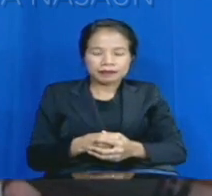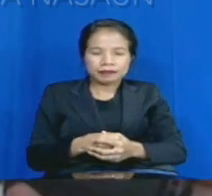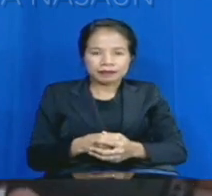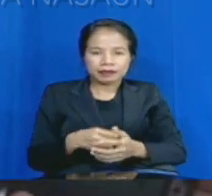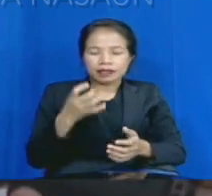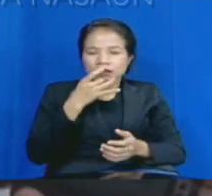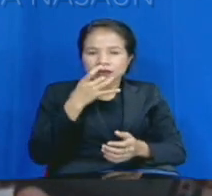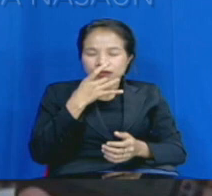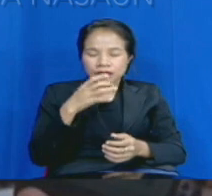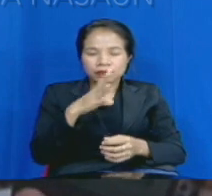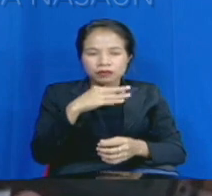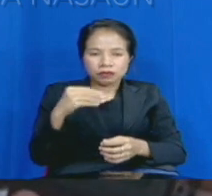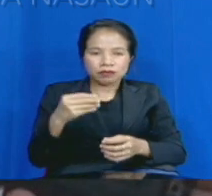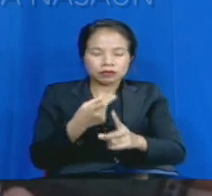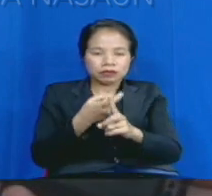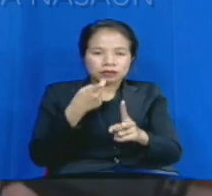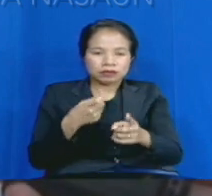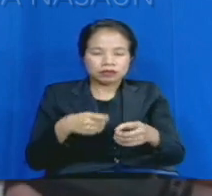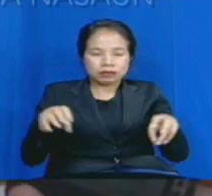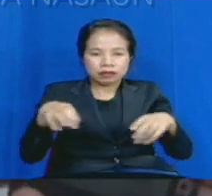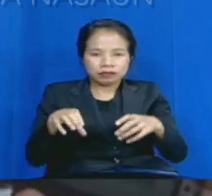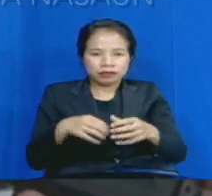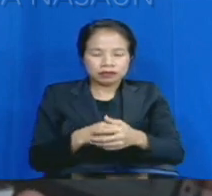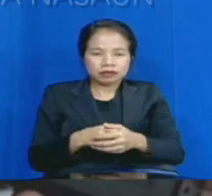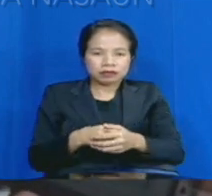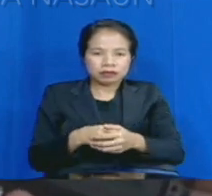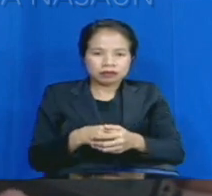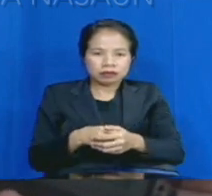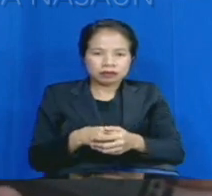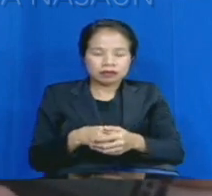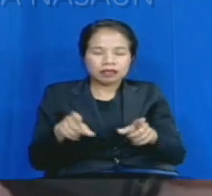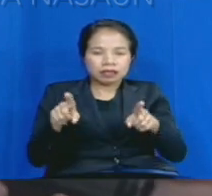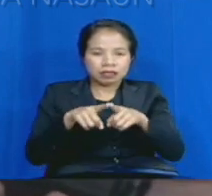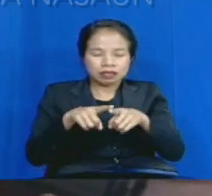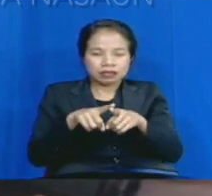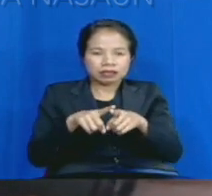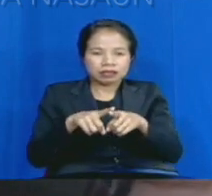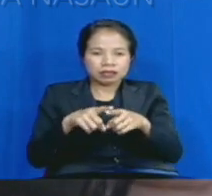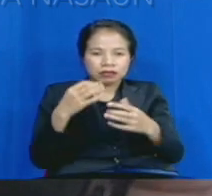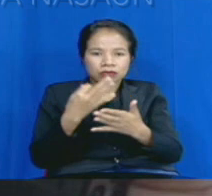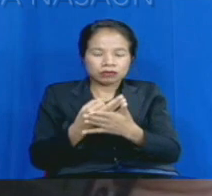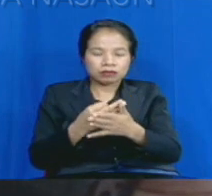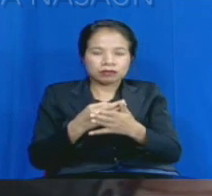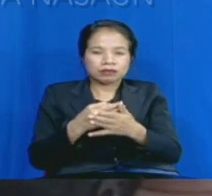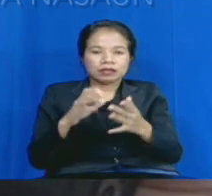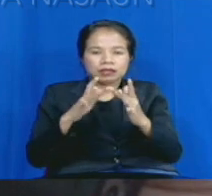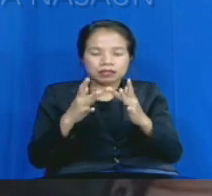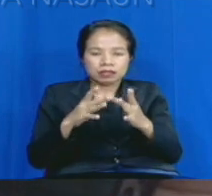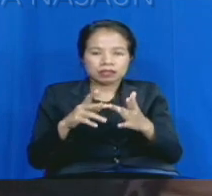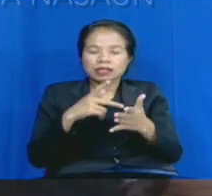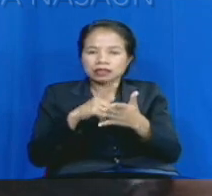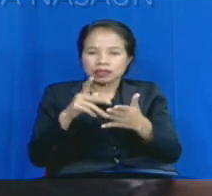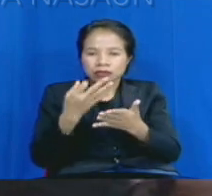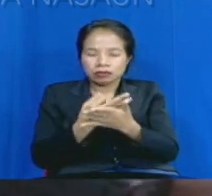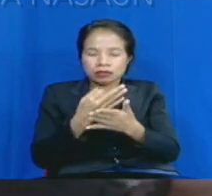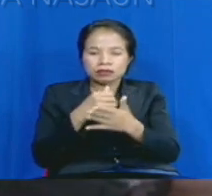energia, mas husi serviços prestação serviços serzelo kanesan custo ba nova ligação multa sira né